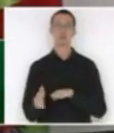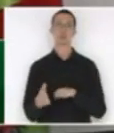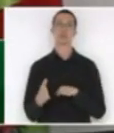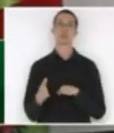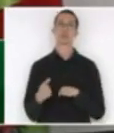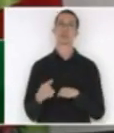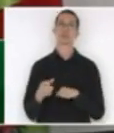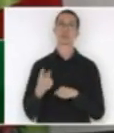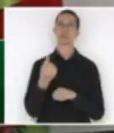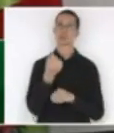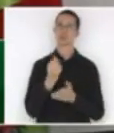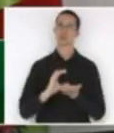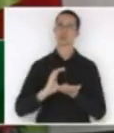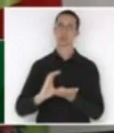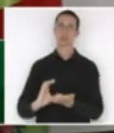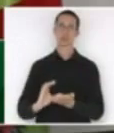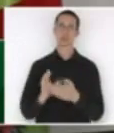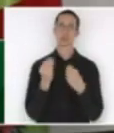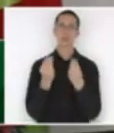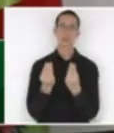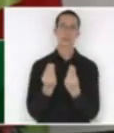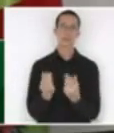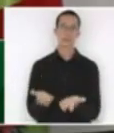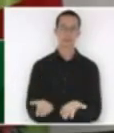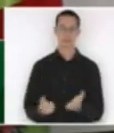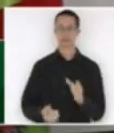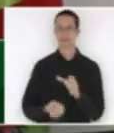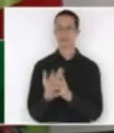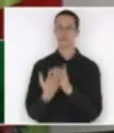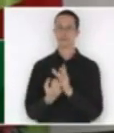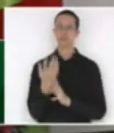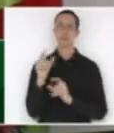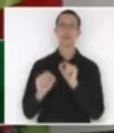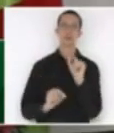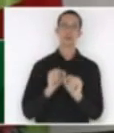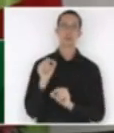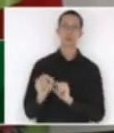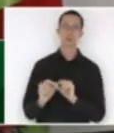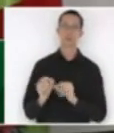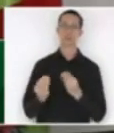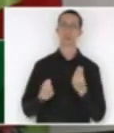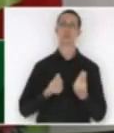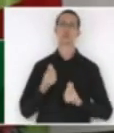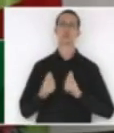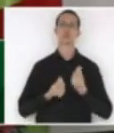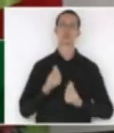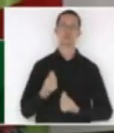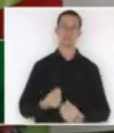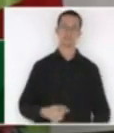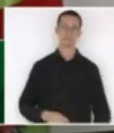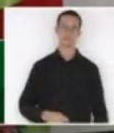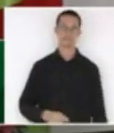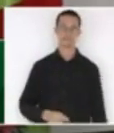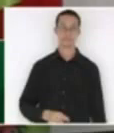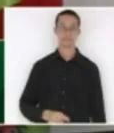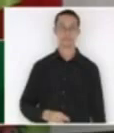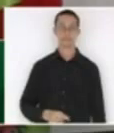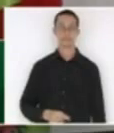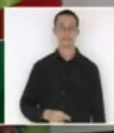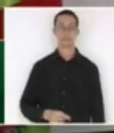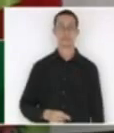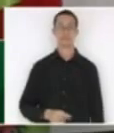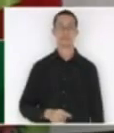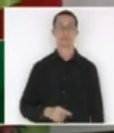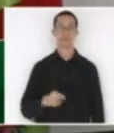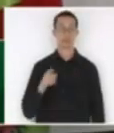crédito? Voltado a produzir o quê? De que forma? E aí é que entra o papel